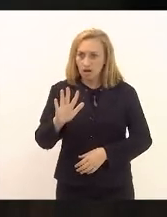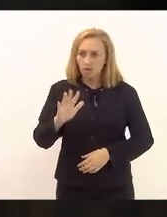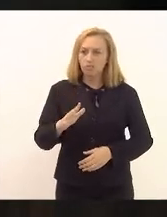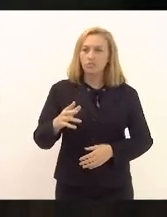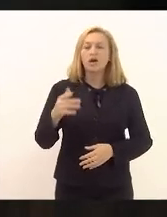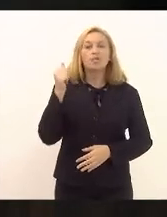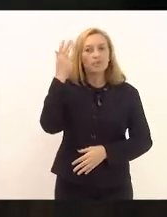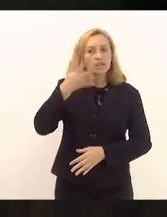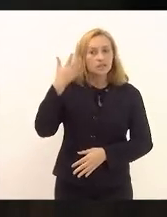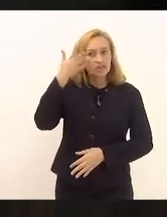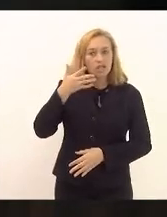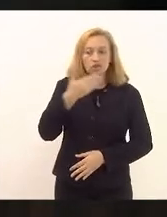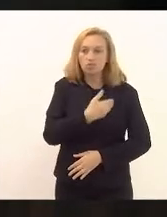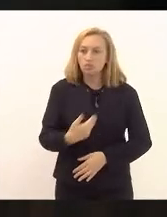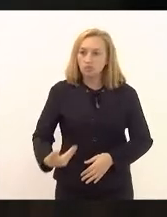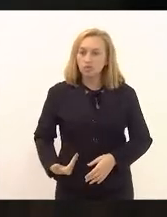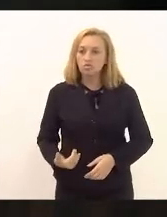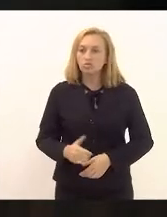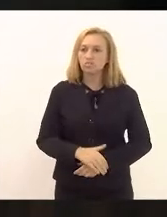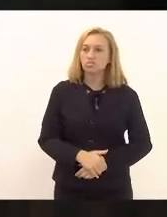mensagem do governo que trata...